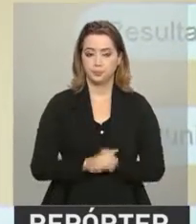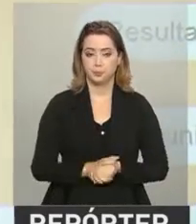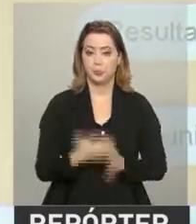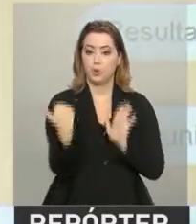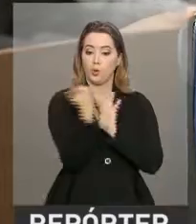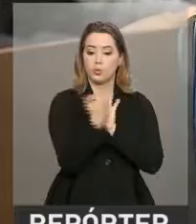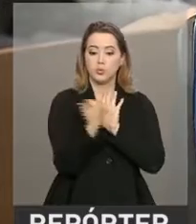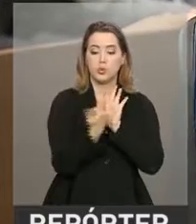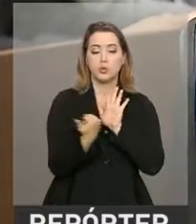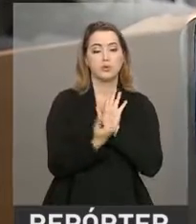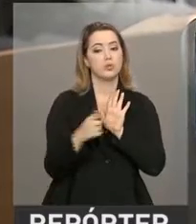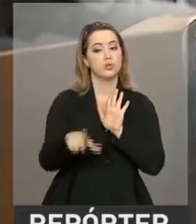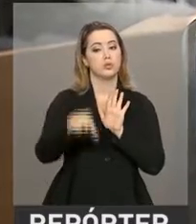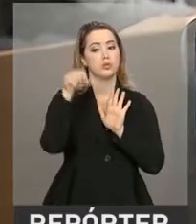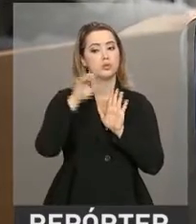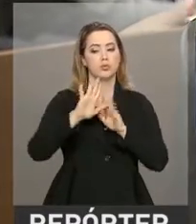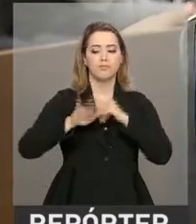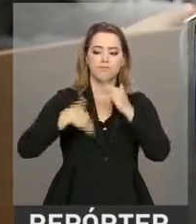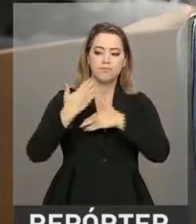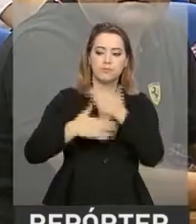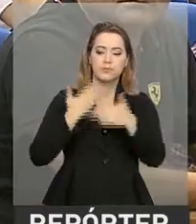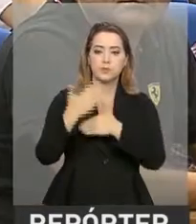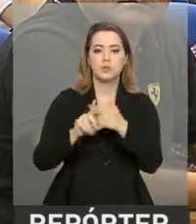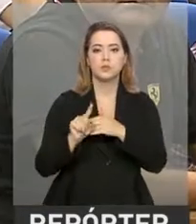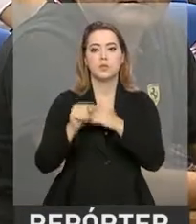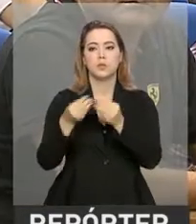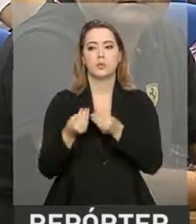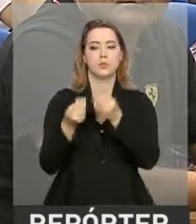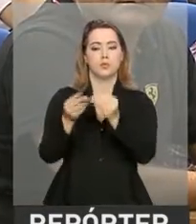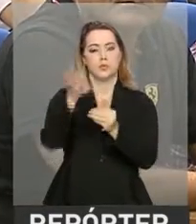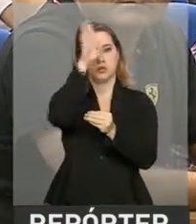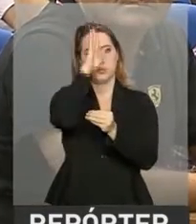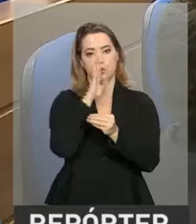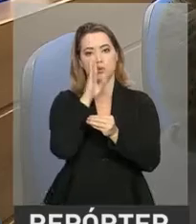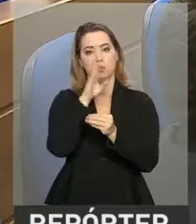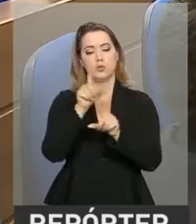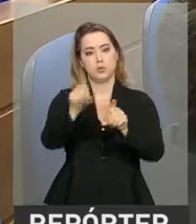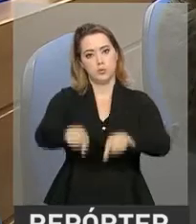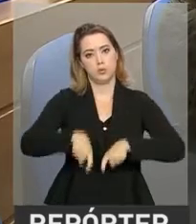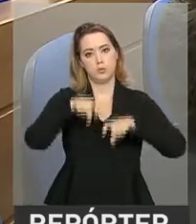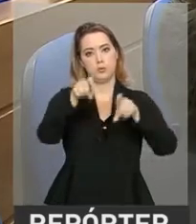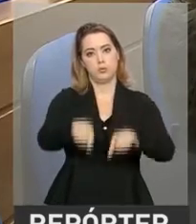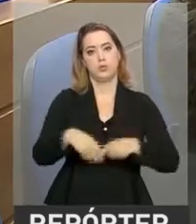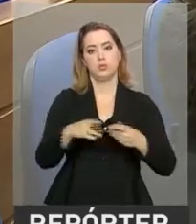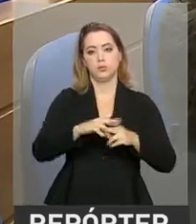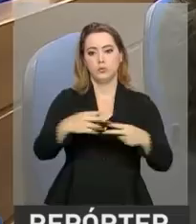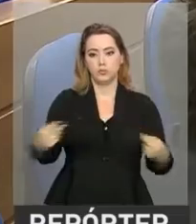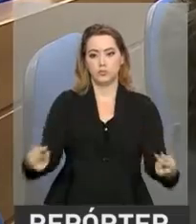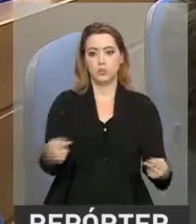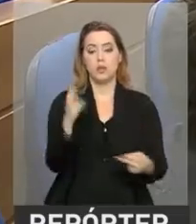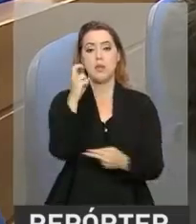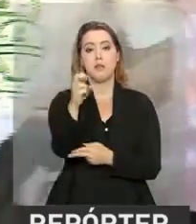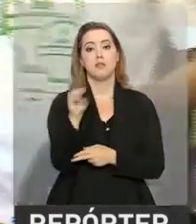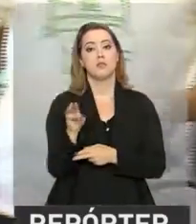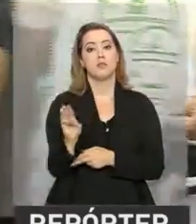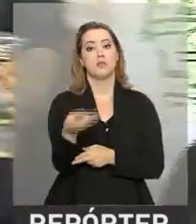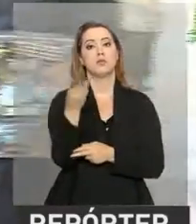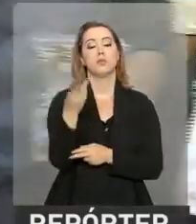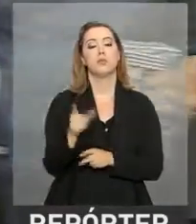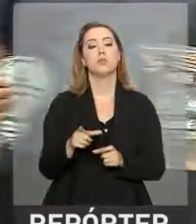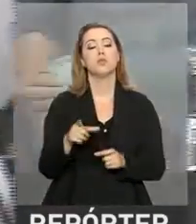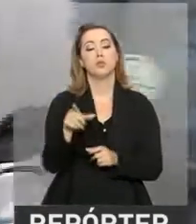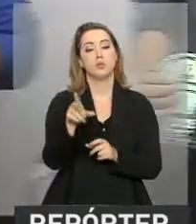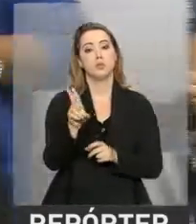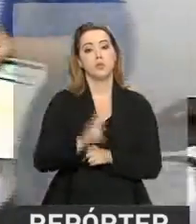serão desenvolvidos e disponibilizados de graça para produtores e trabalhadores rurais. São cerca de 5 milhões de estabelecimentos